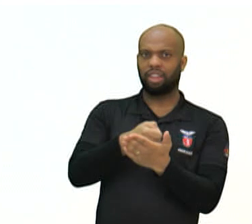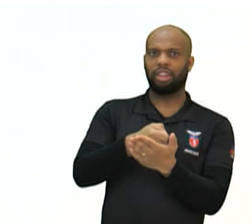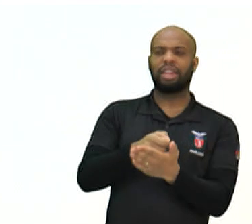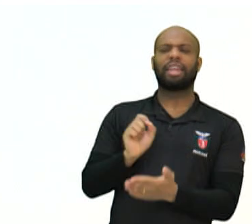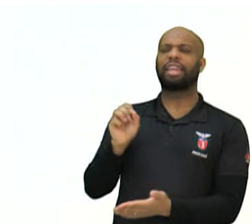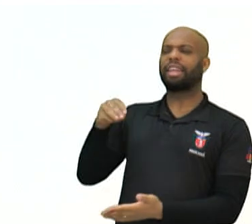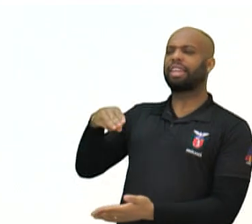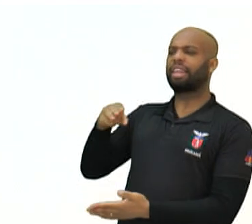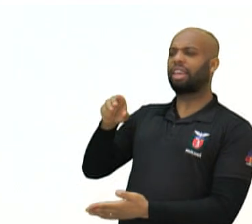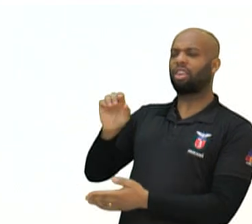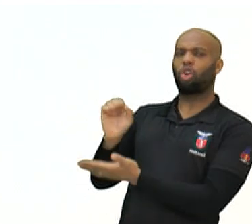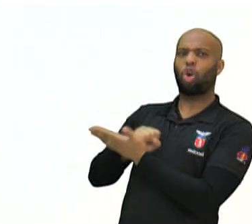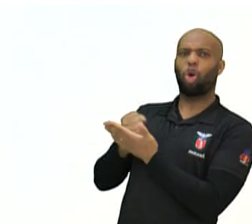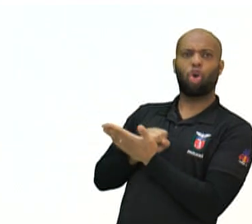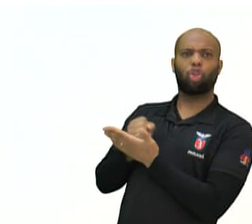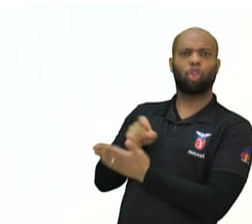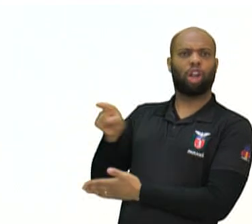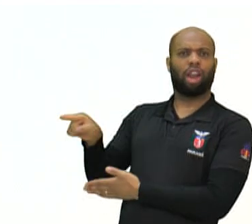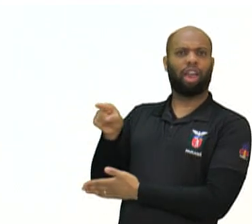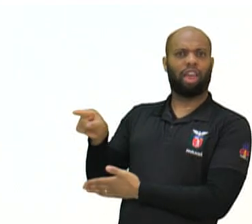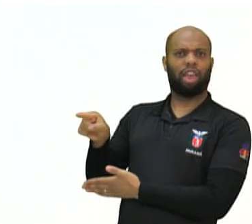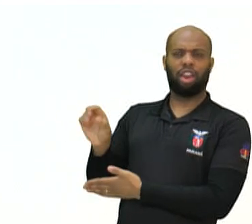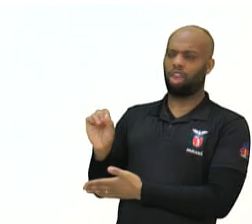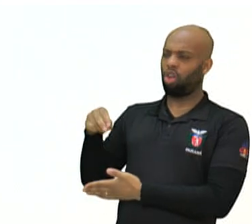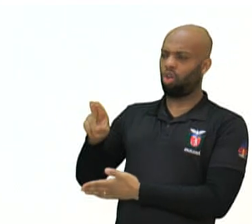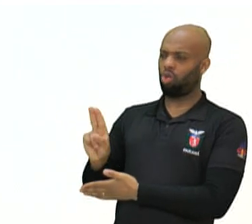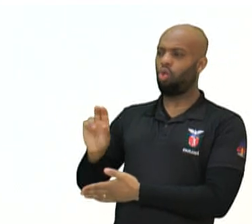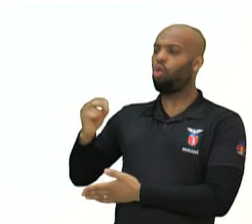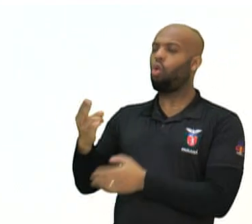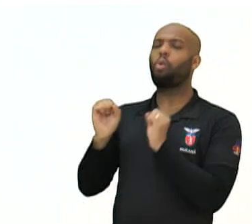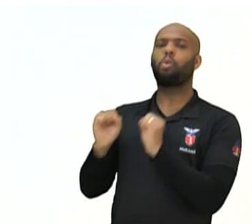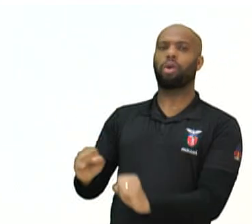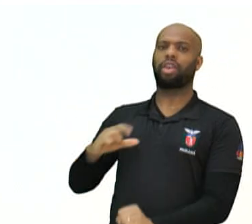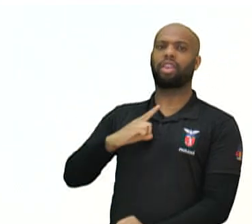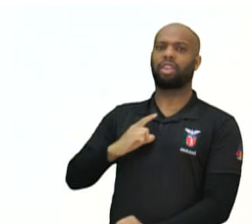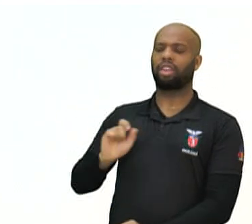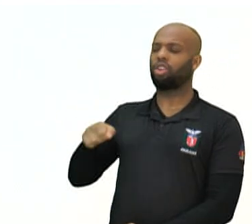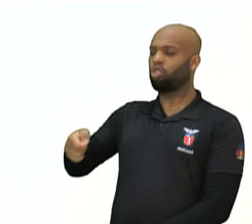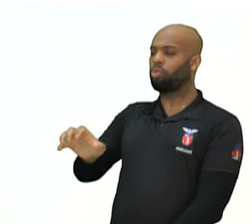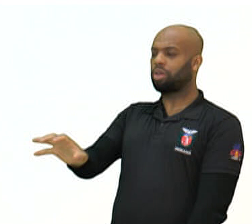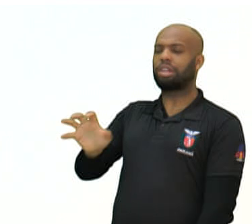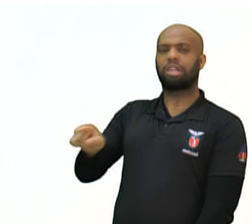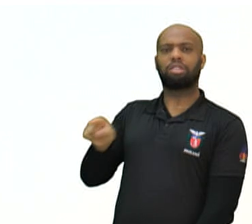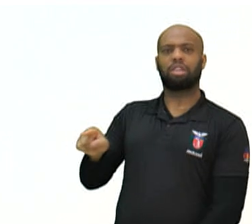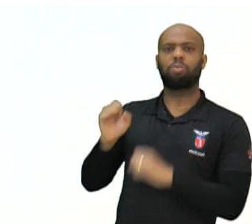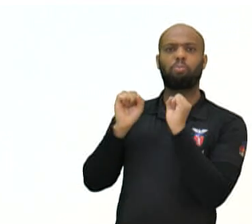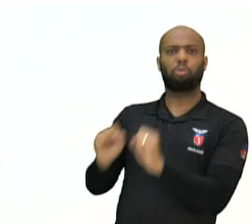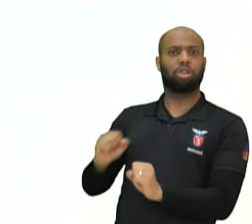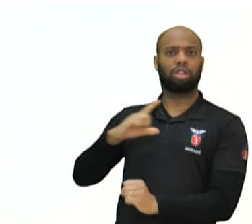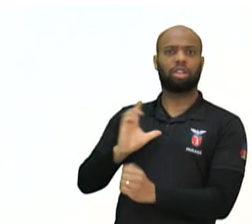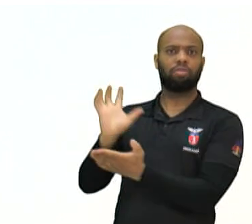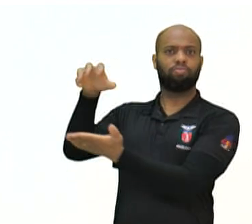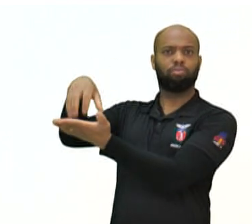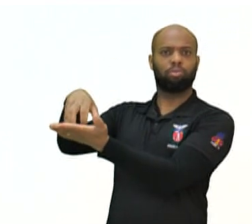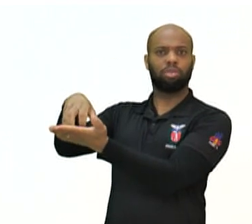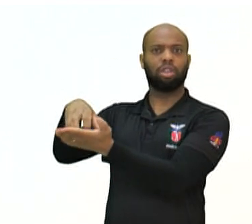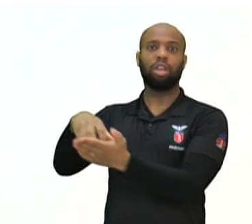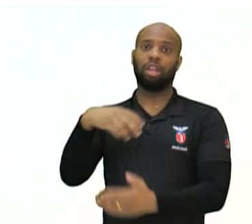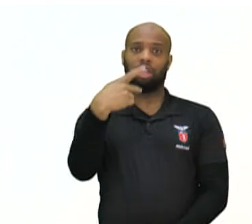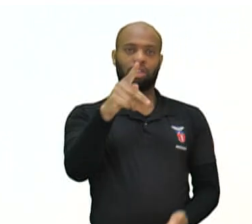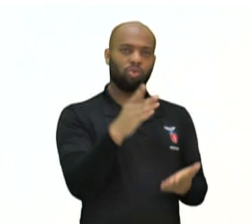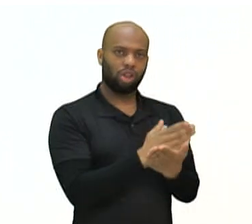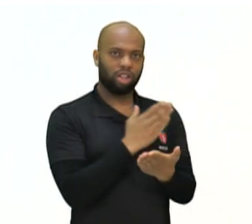controle? Ou quais são os poderes que controlam este órgão de poder que é a ONU? Em seu